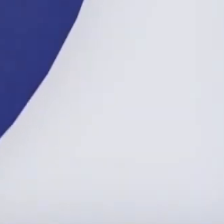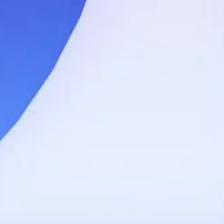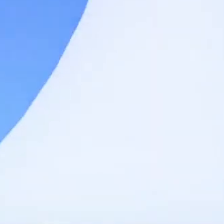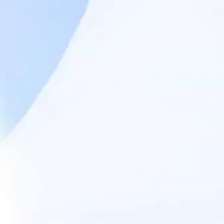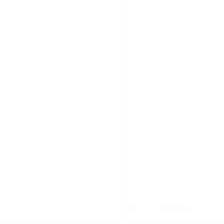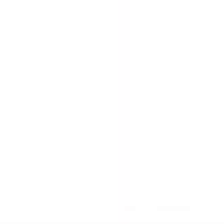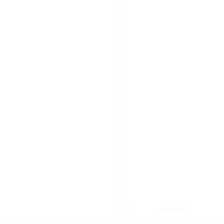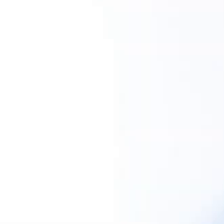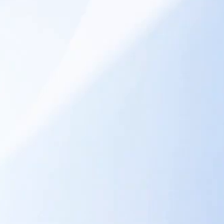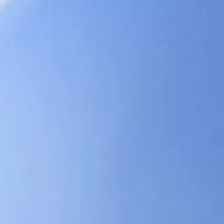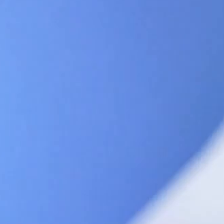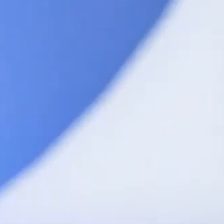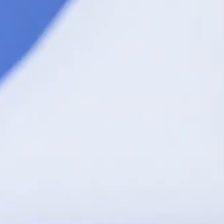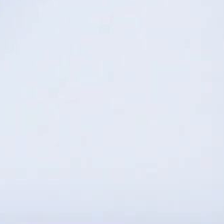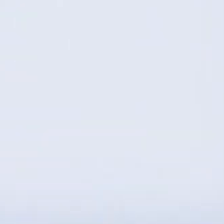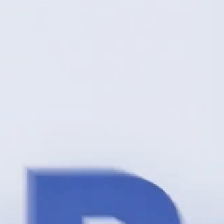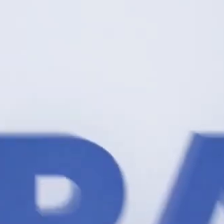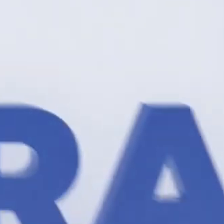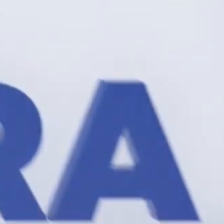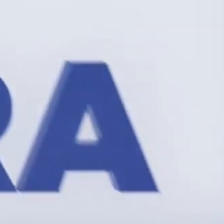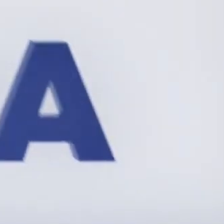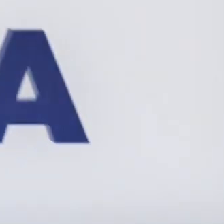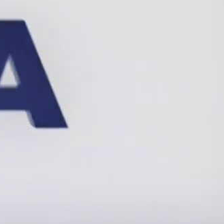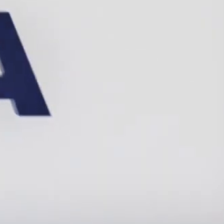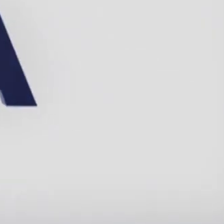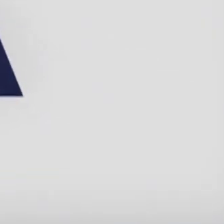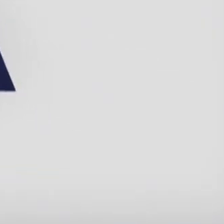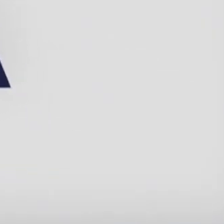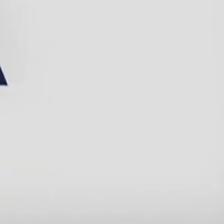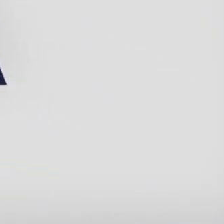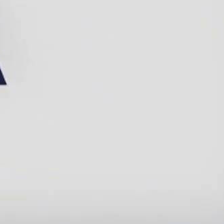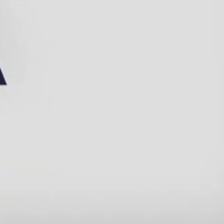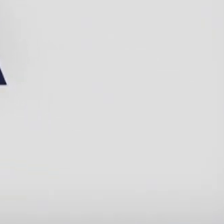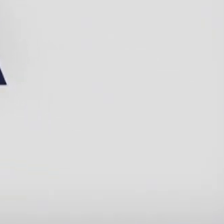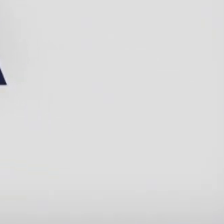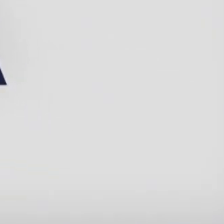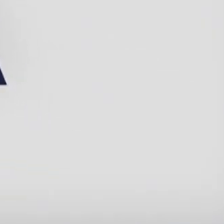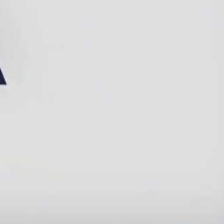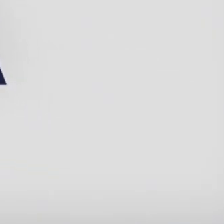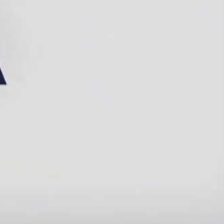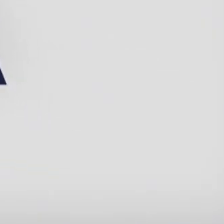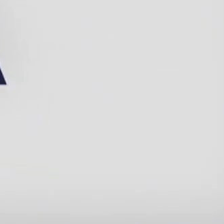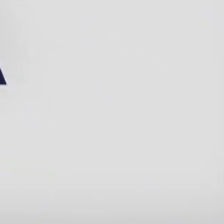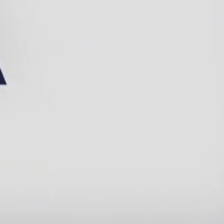TV Câmara, Campinas.